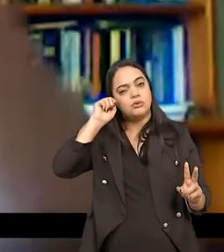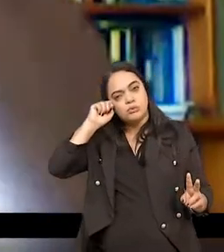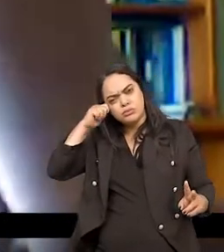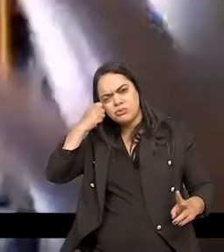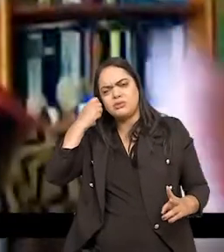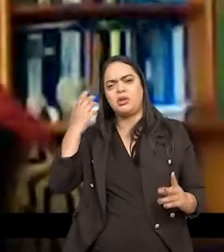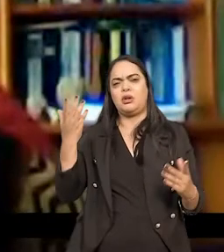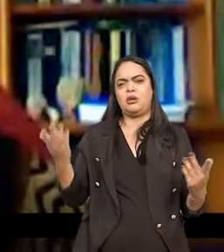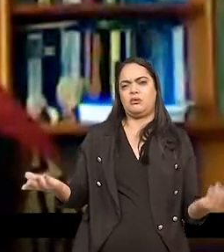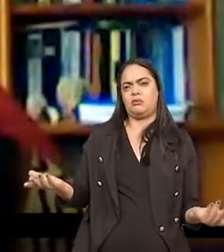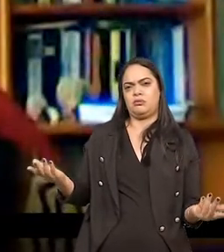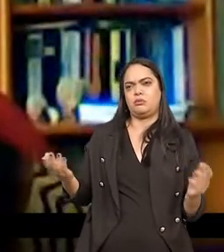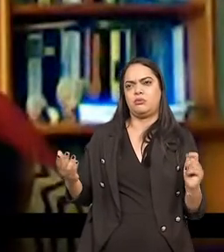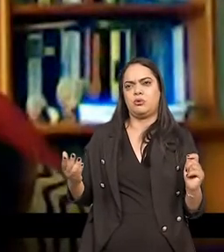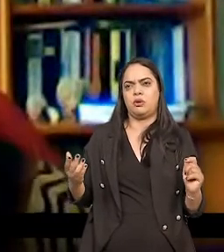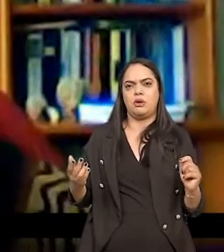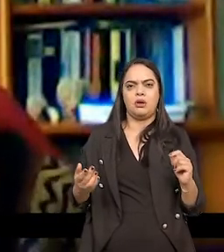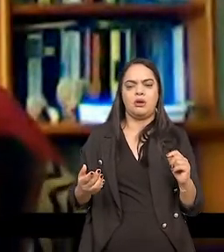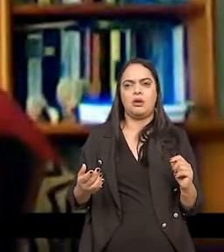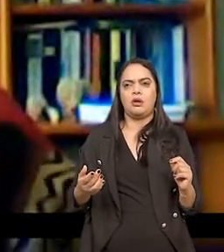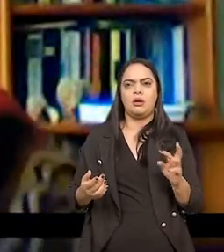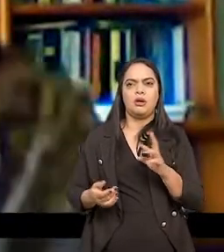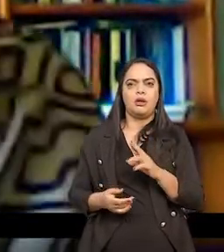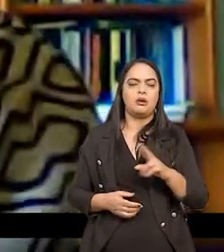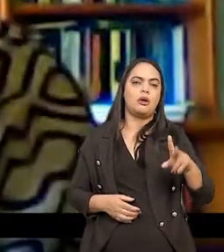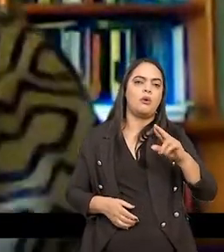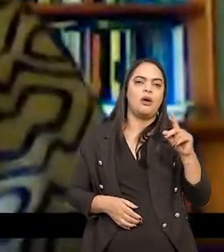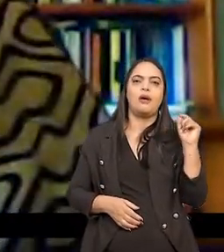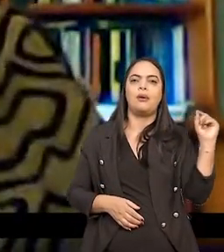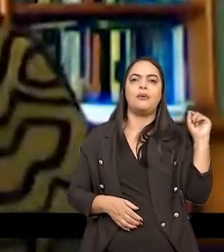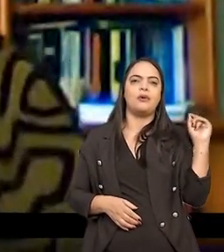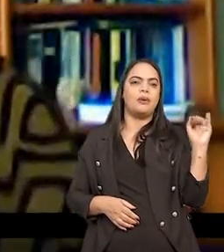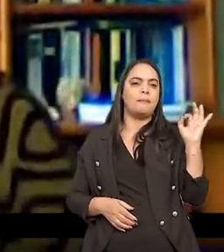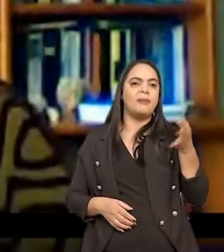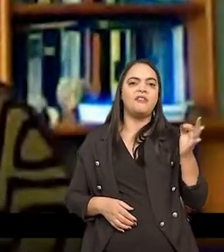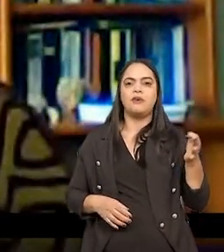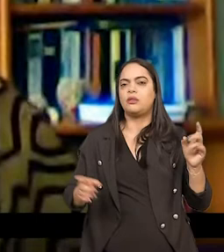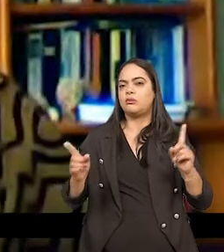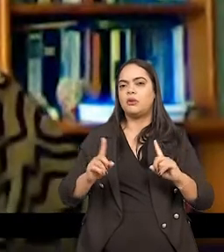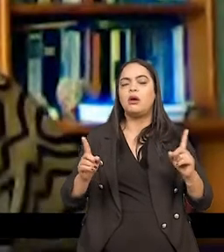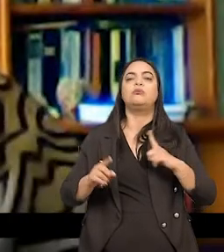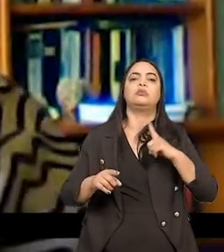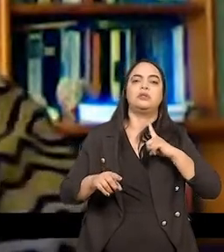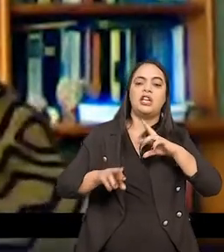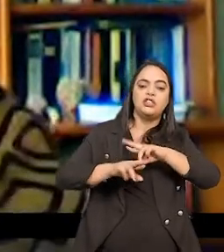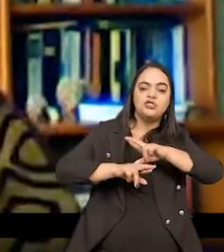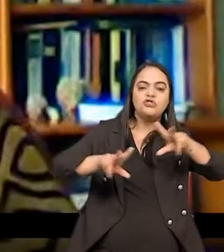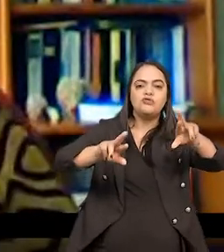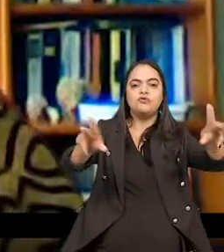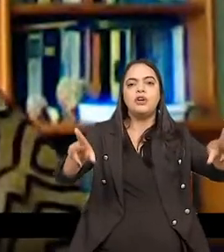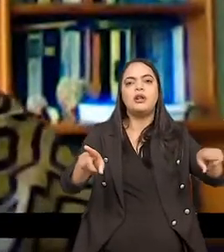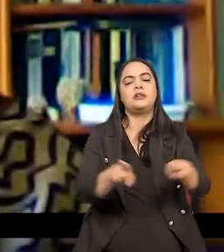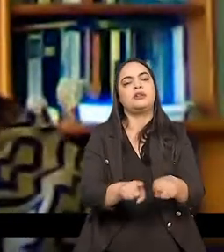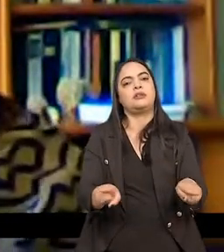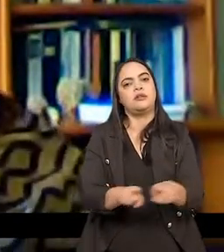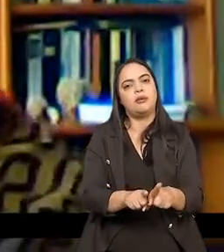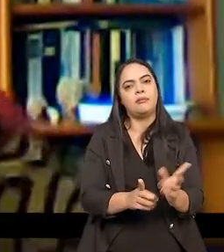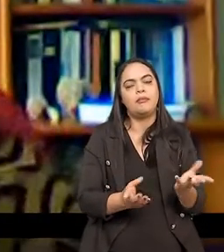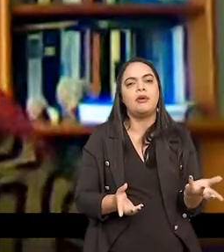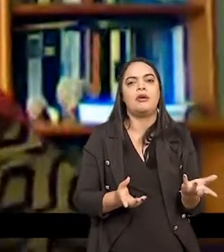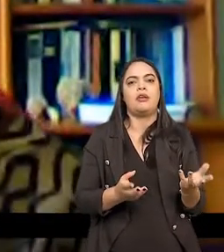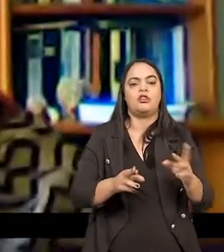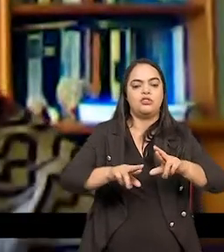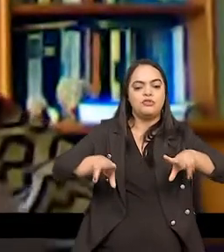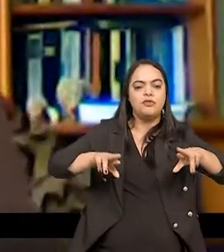um paraíso porque foram alijados, não. Tu tem lá dentro diferenças também. Diferença de abordagem, diferença de